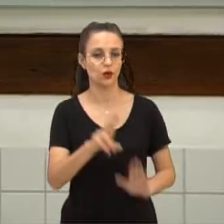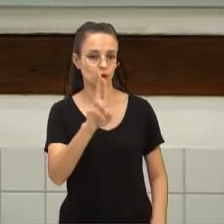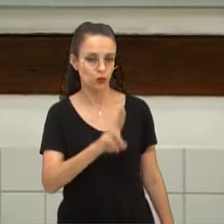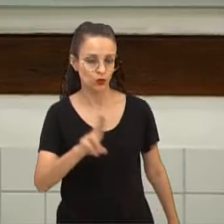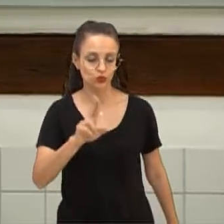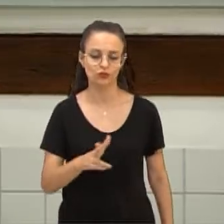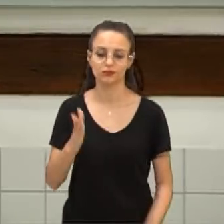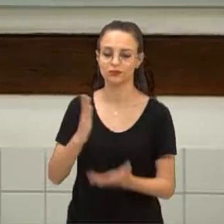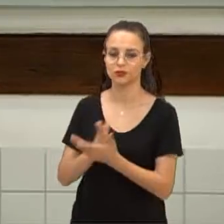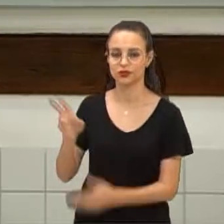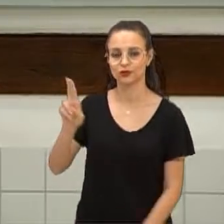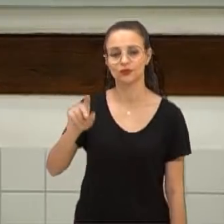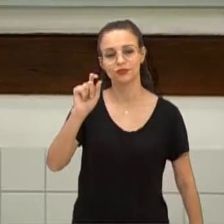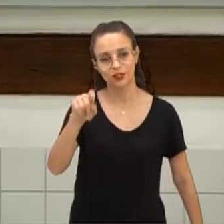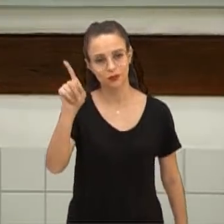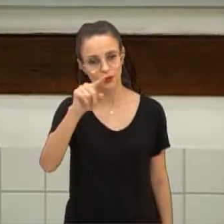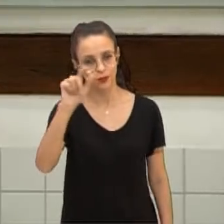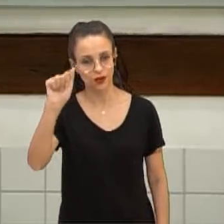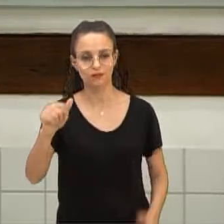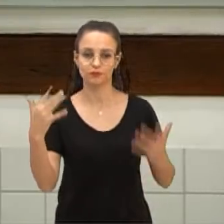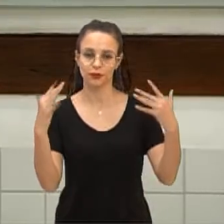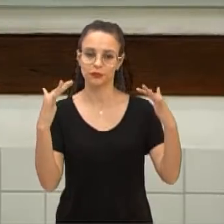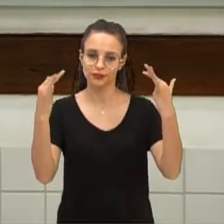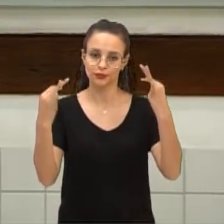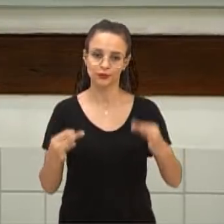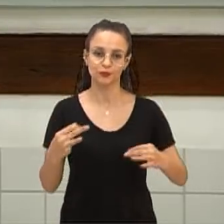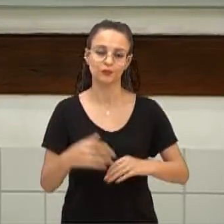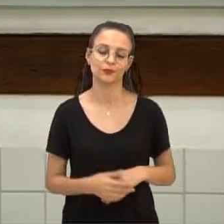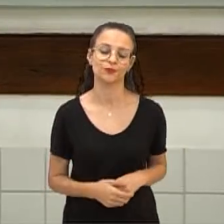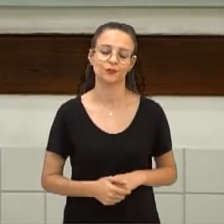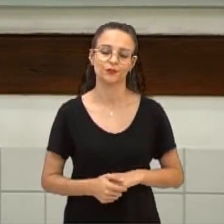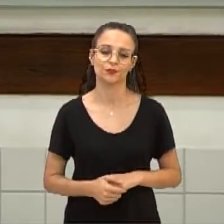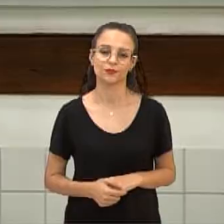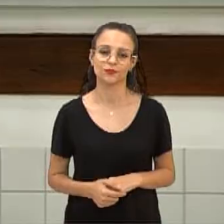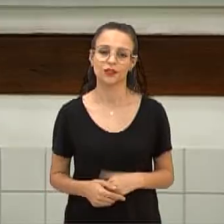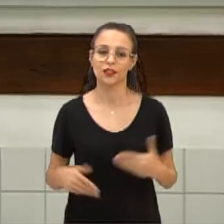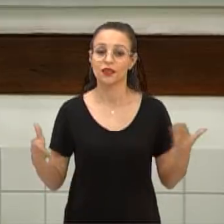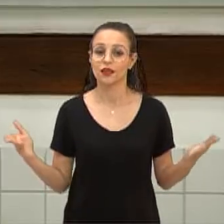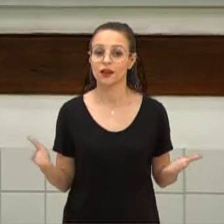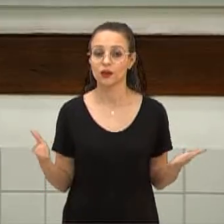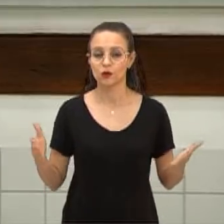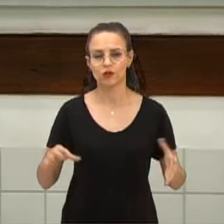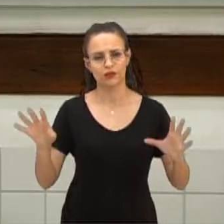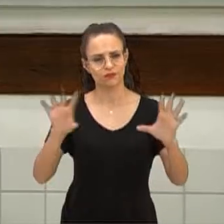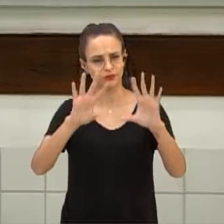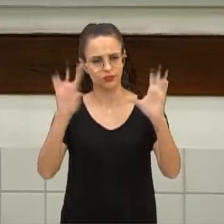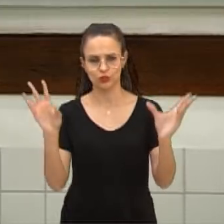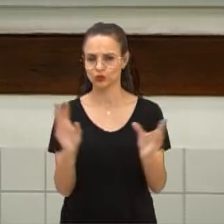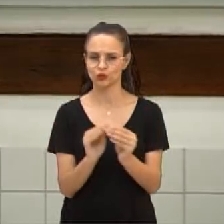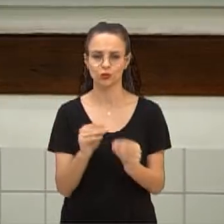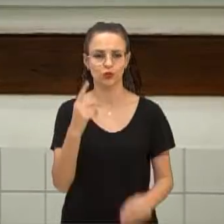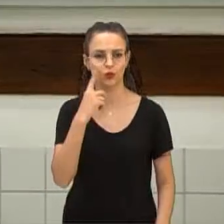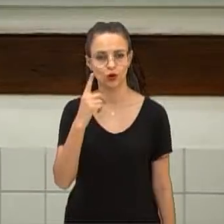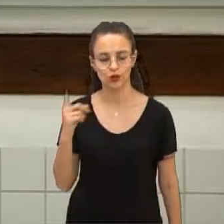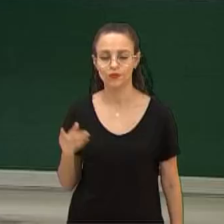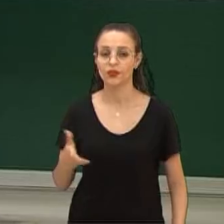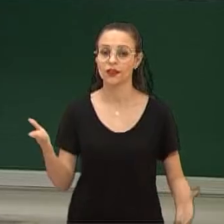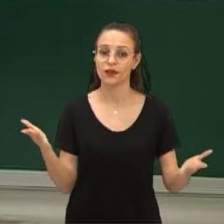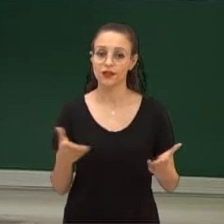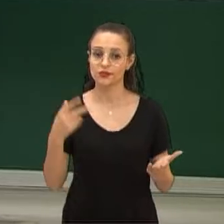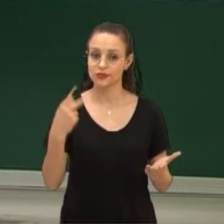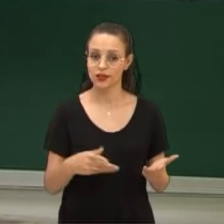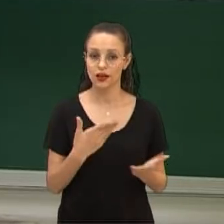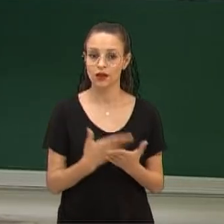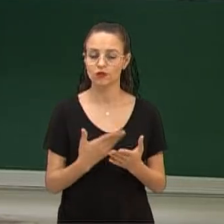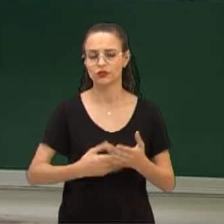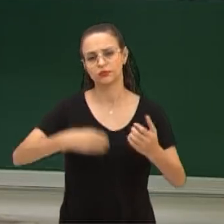Quem colocou a letra A, então, parabéns, acertou. Beleza, gente. Agora nós vamos para um resumo. Vejam só. Na aula de hoje, nós